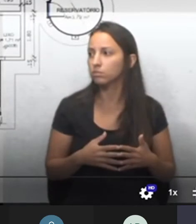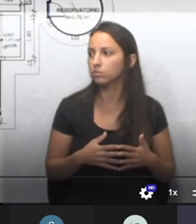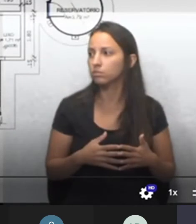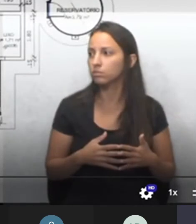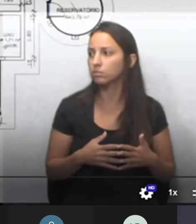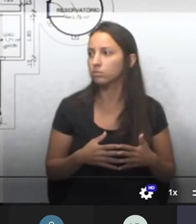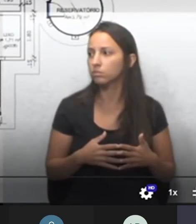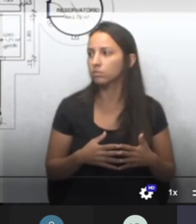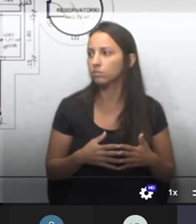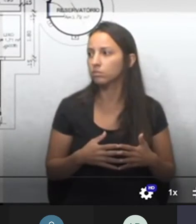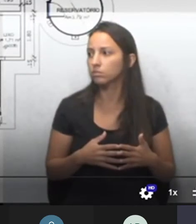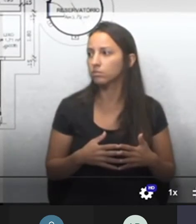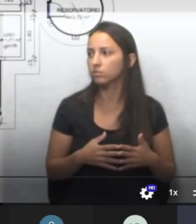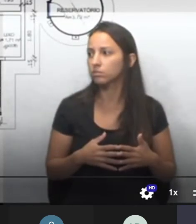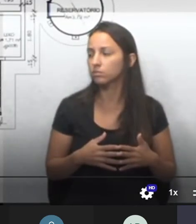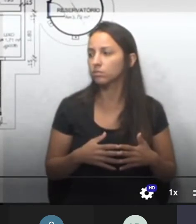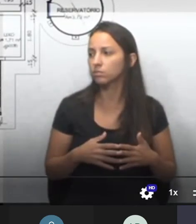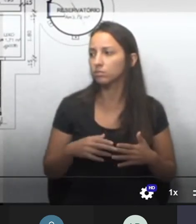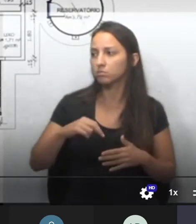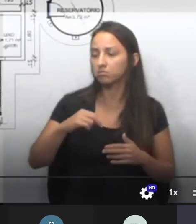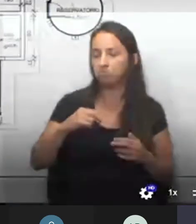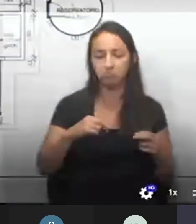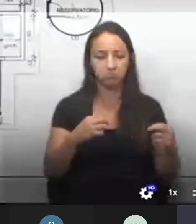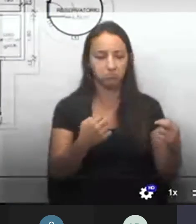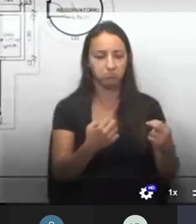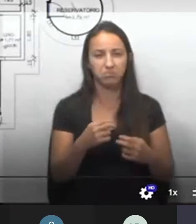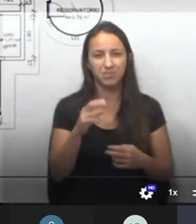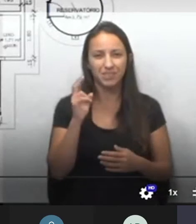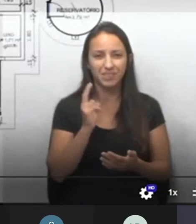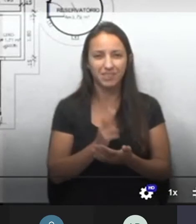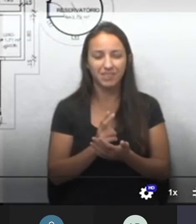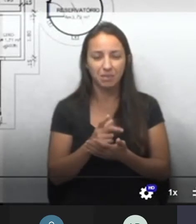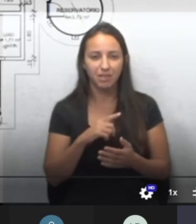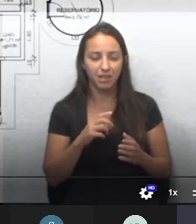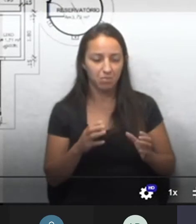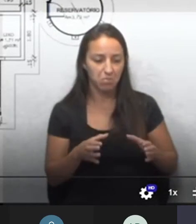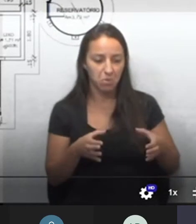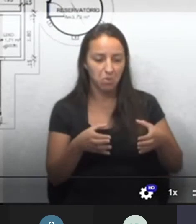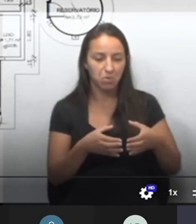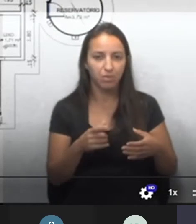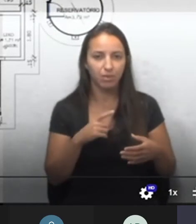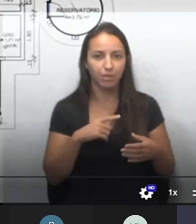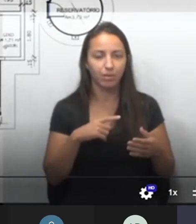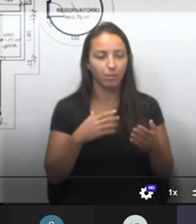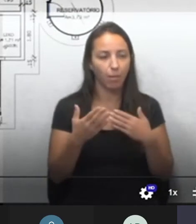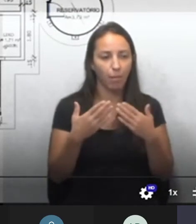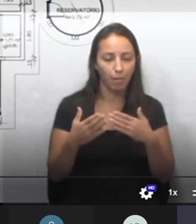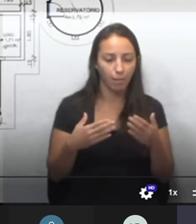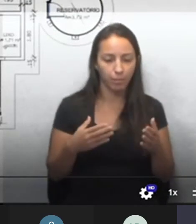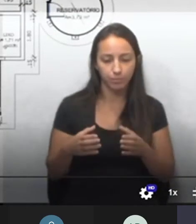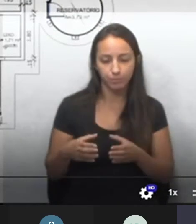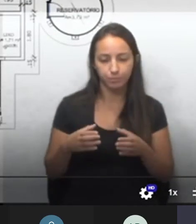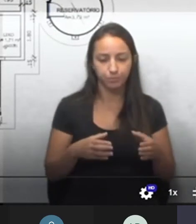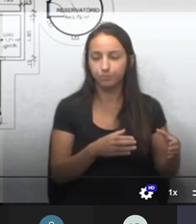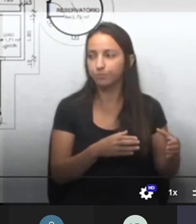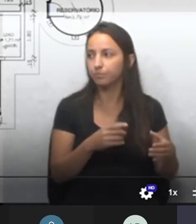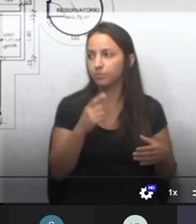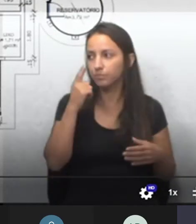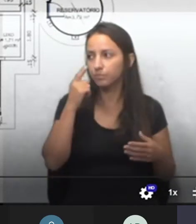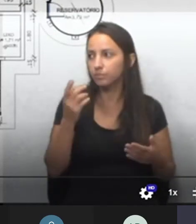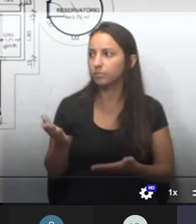e os outros aqui em volta e mais alguns em pé, não é sempre assim? E fica a rodinha conversando, pode ter em cada